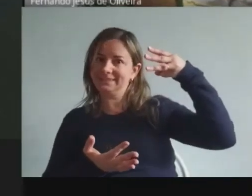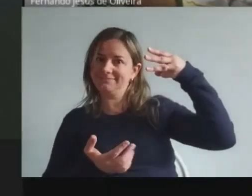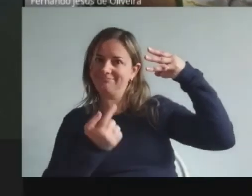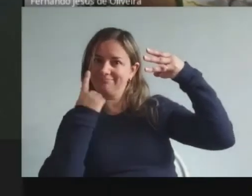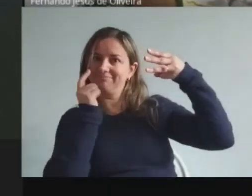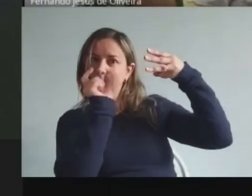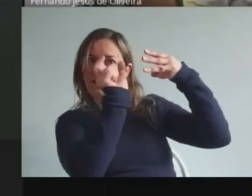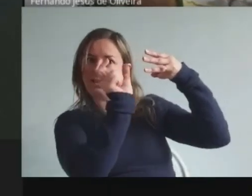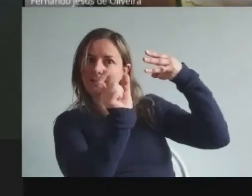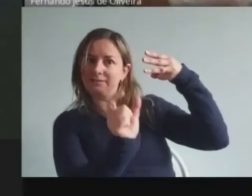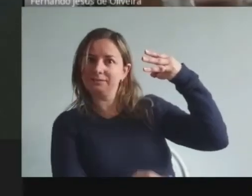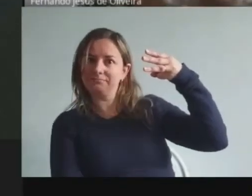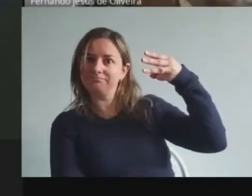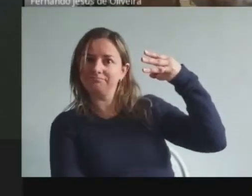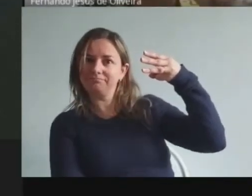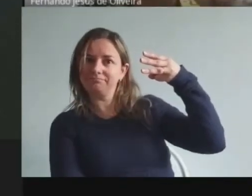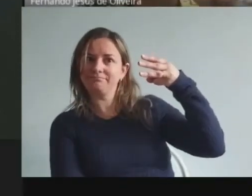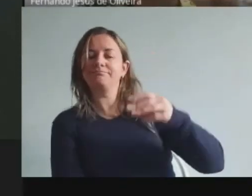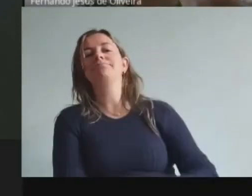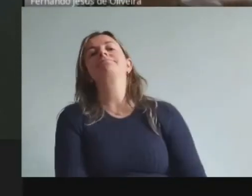o centi e o mili.